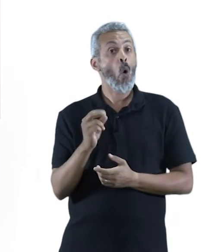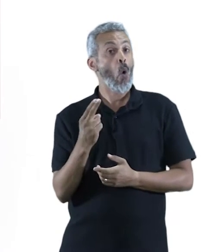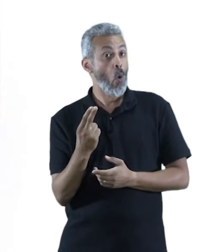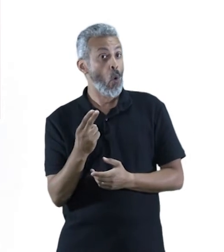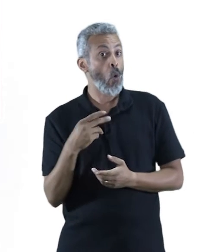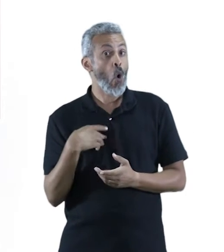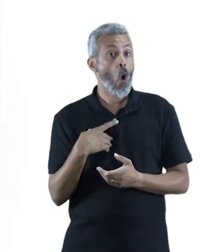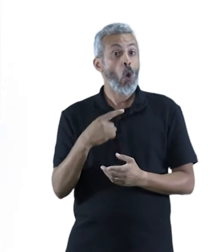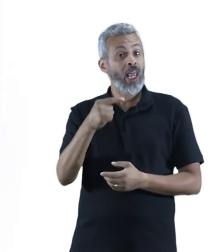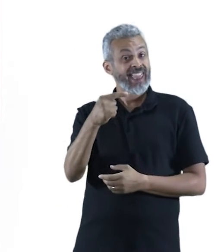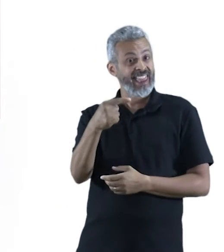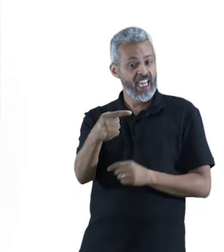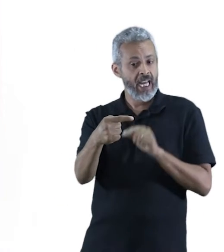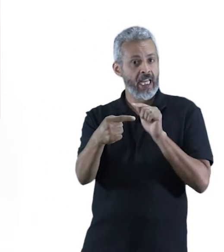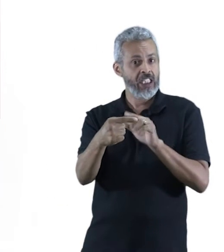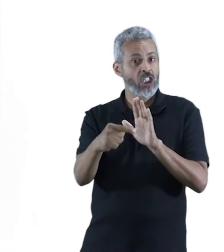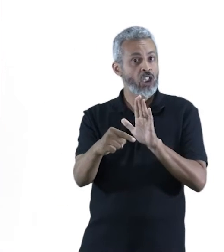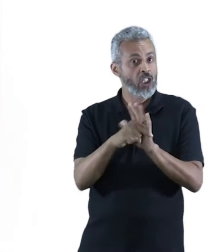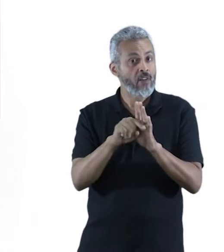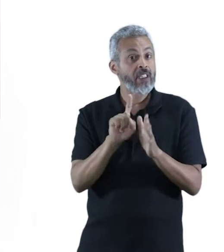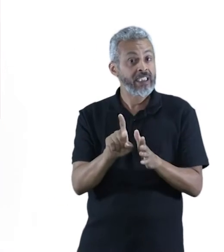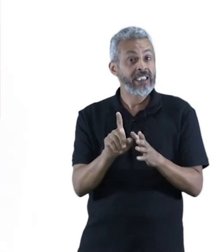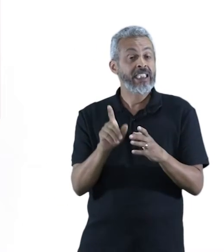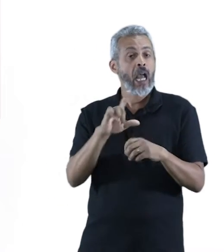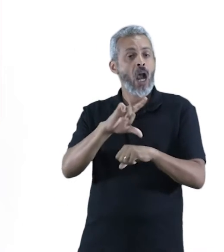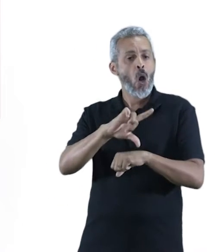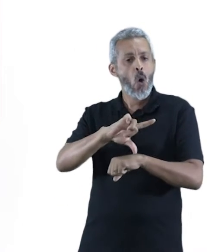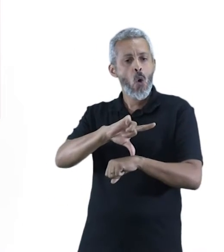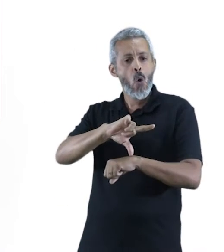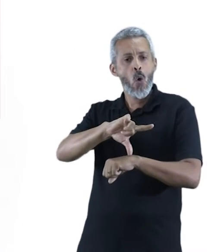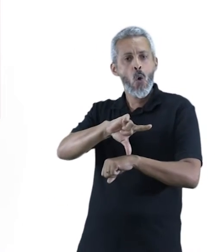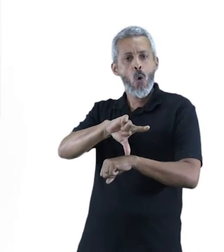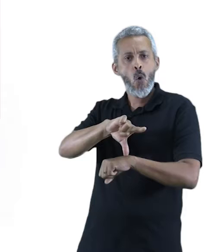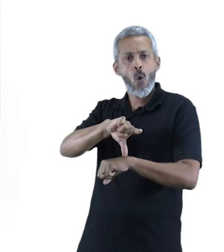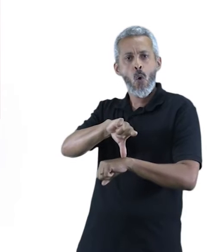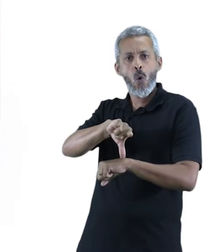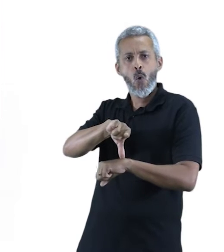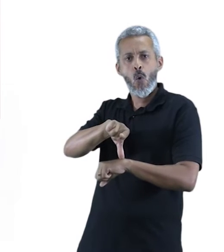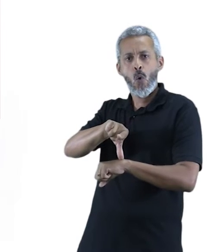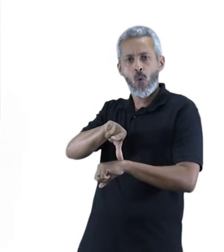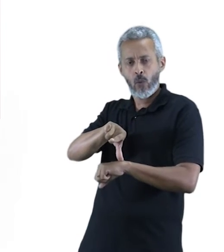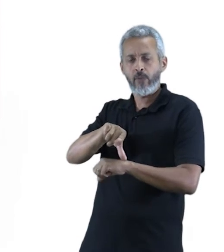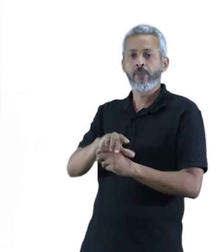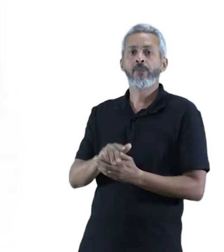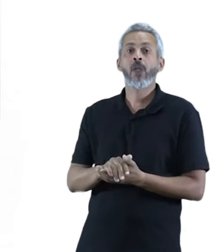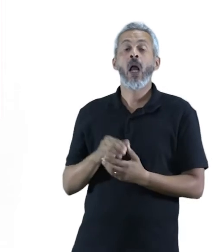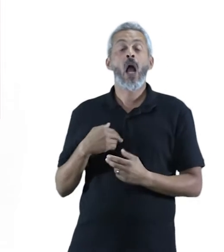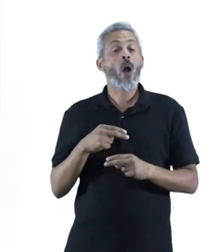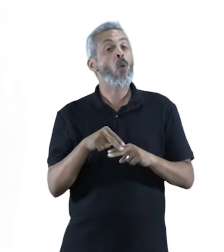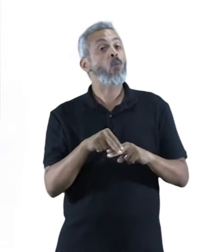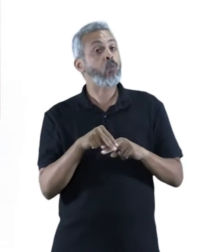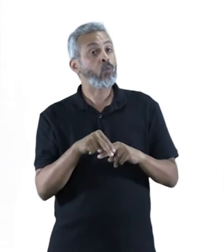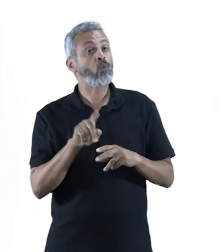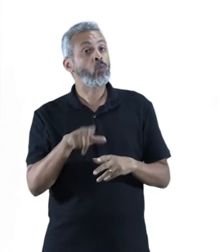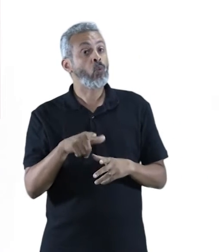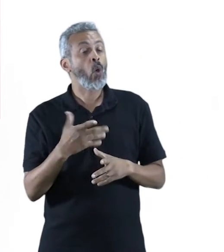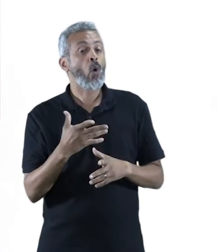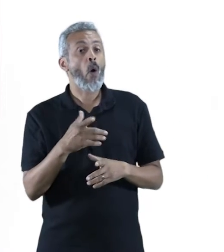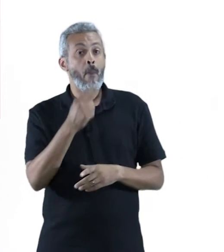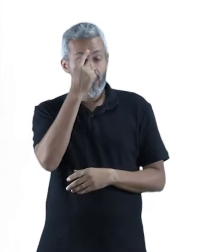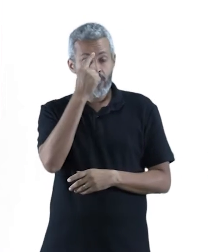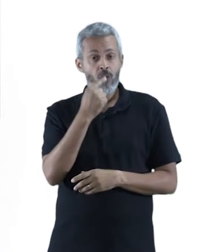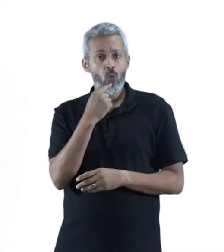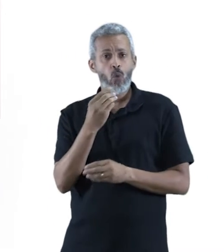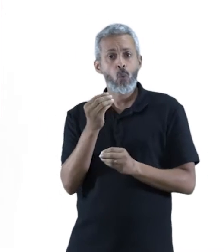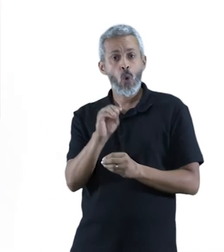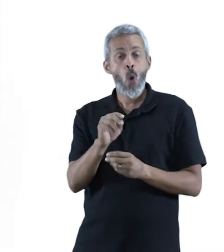Ou negativa quando se move no mesmo sentido dos ponteiros dos relógios. Portanto, dado uma figura